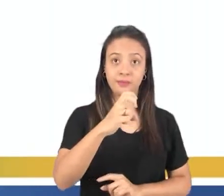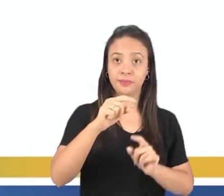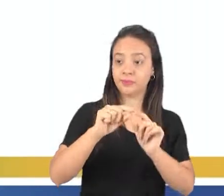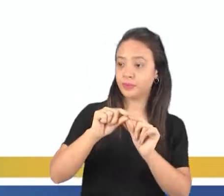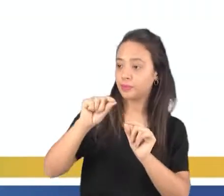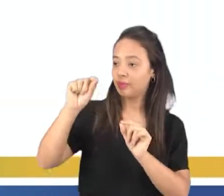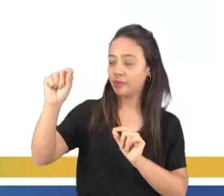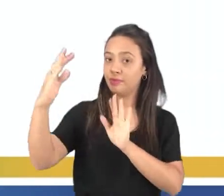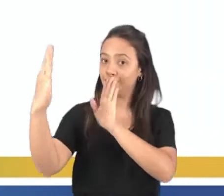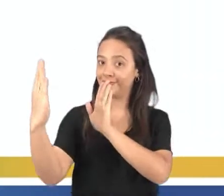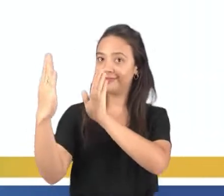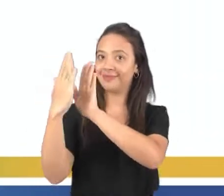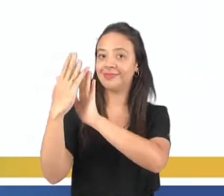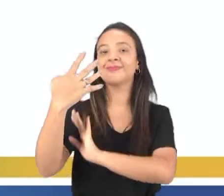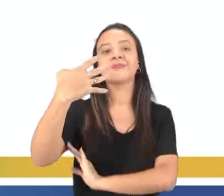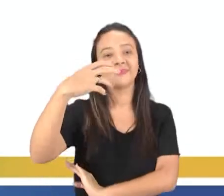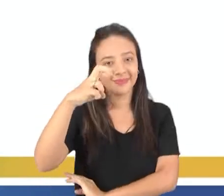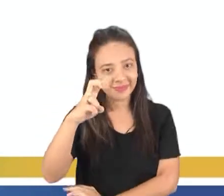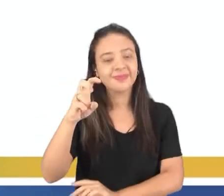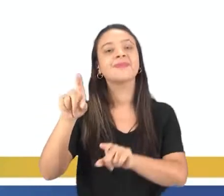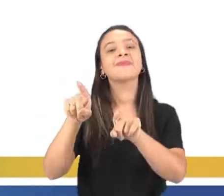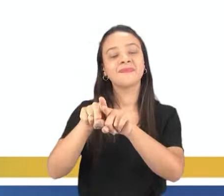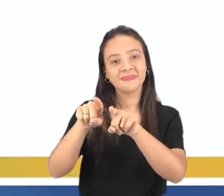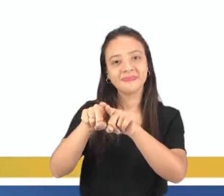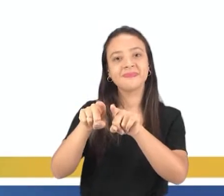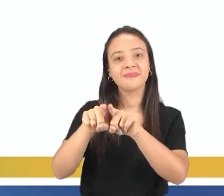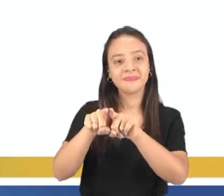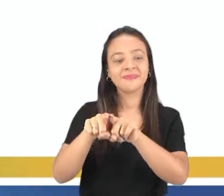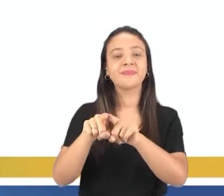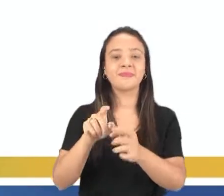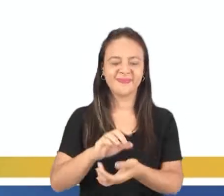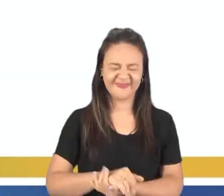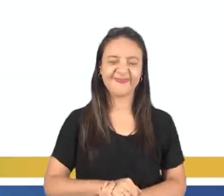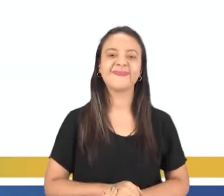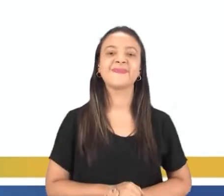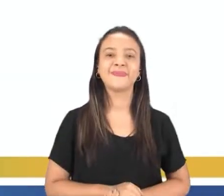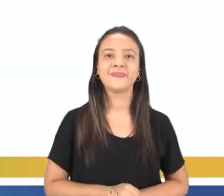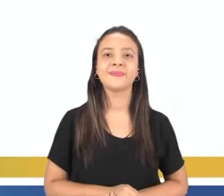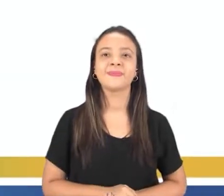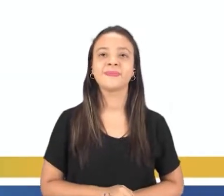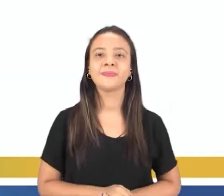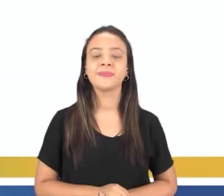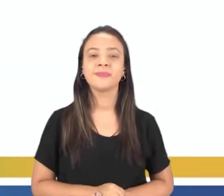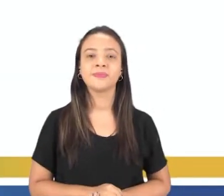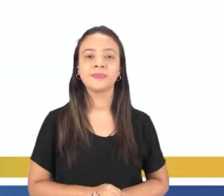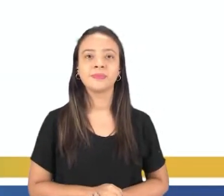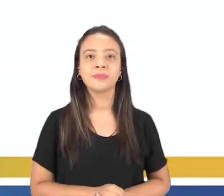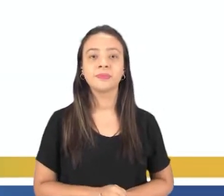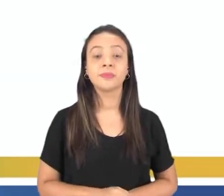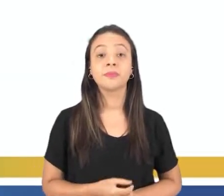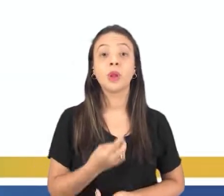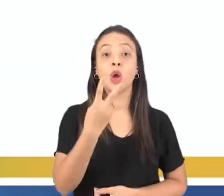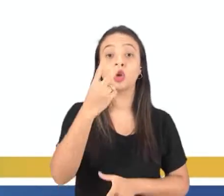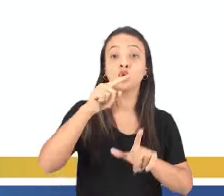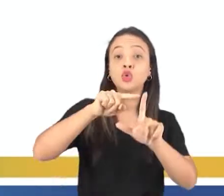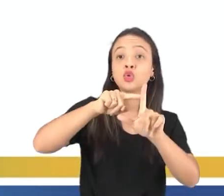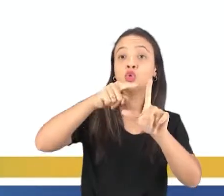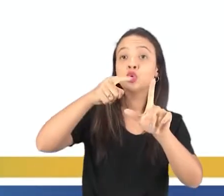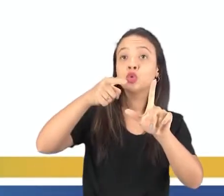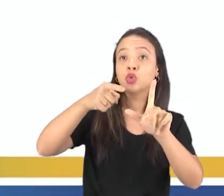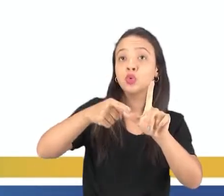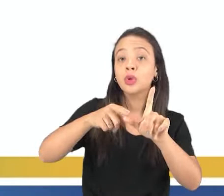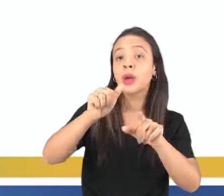graus, oposto a ele, à frente dele, né? Nós temos também um ângulo de mesma medida. Dois ângulos adjacentes